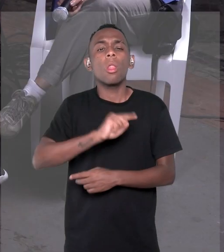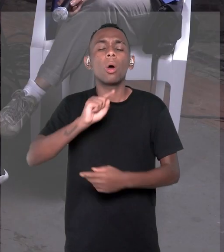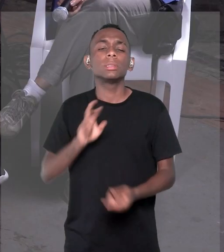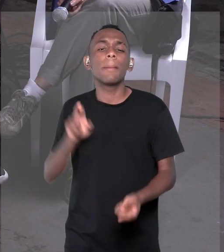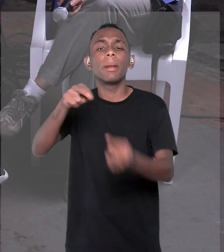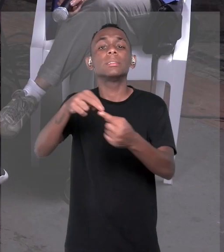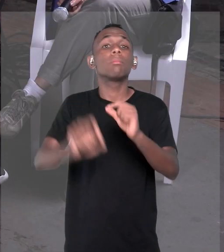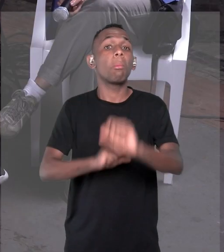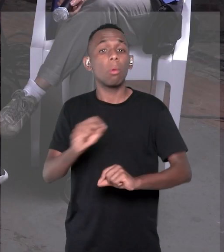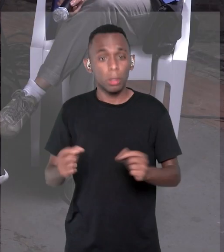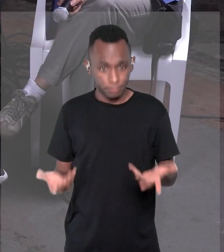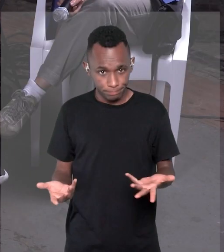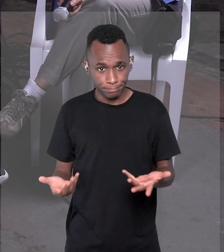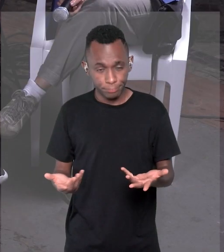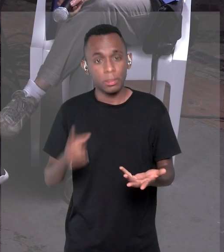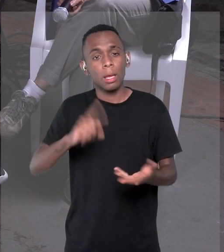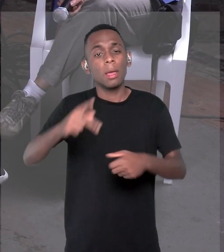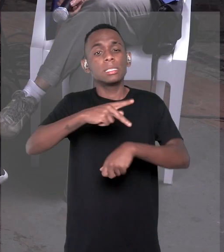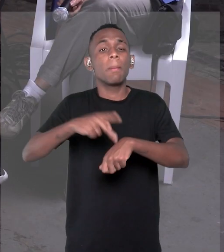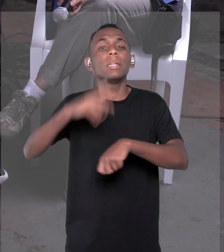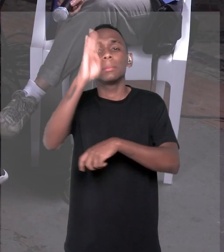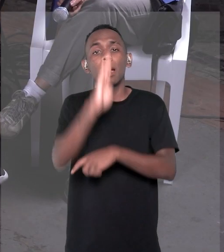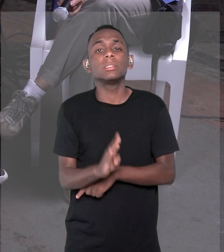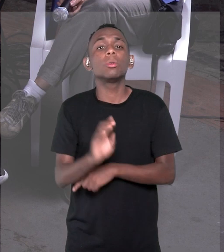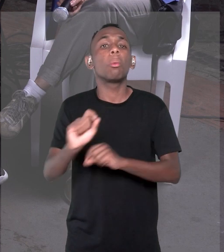é esse país? O que é o Brasil?